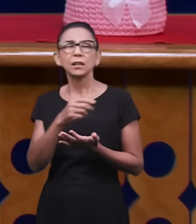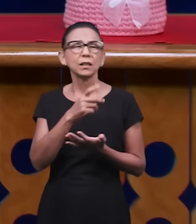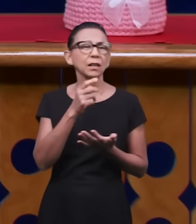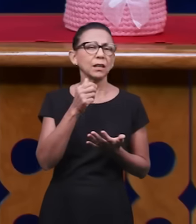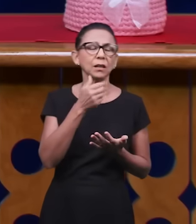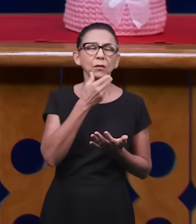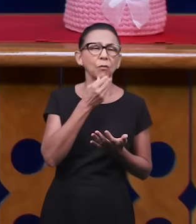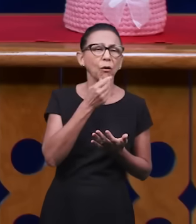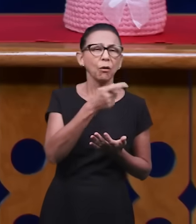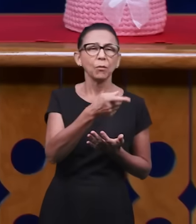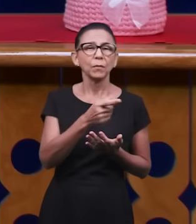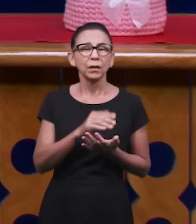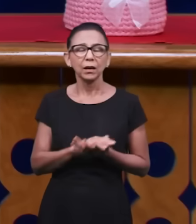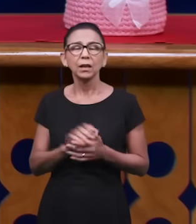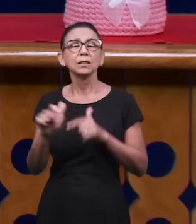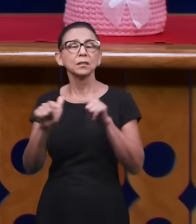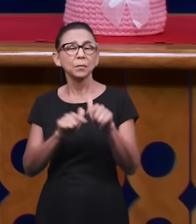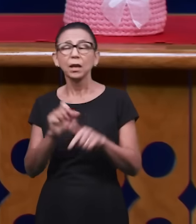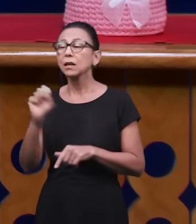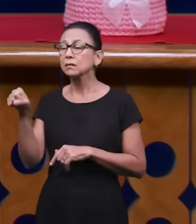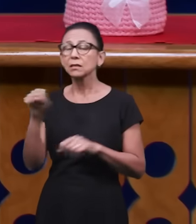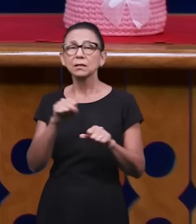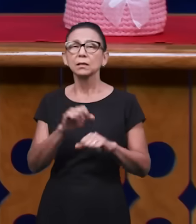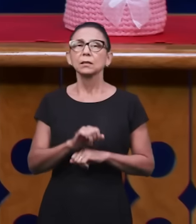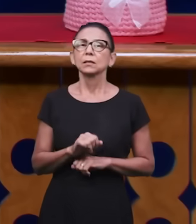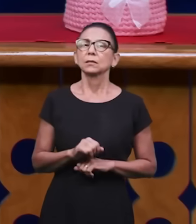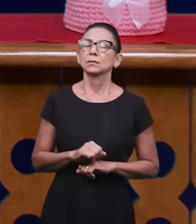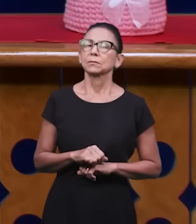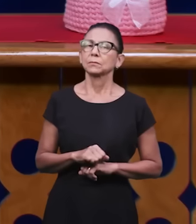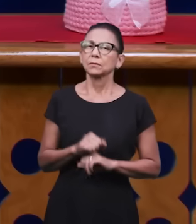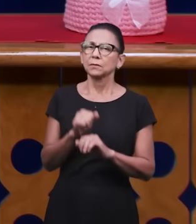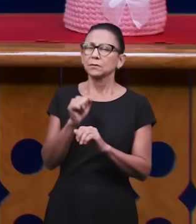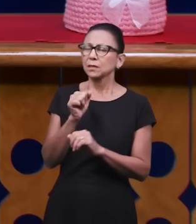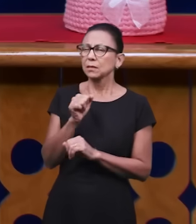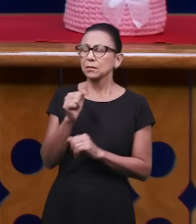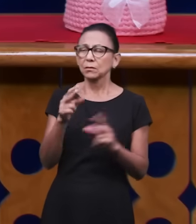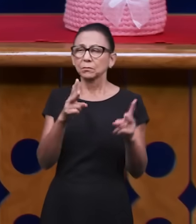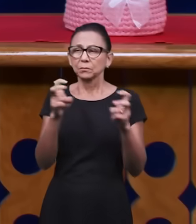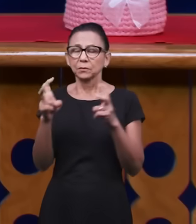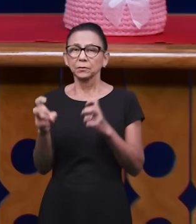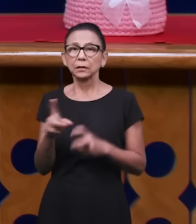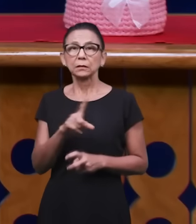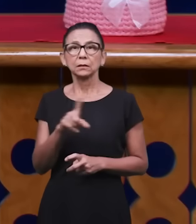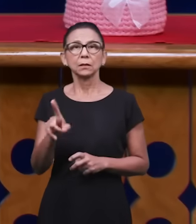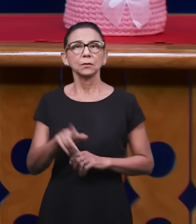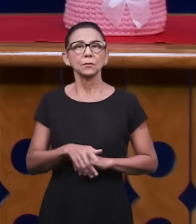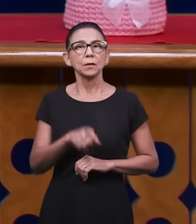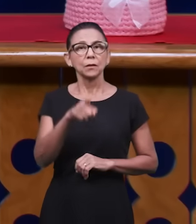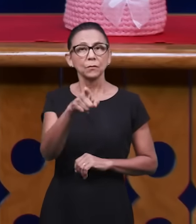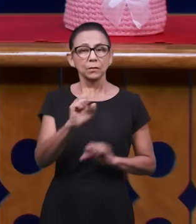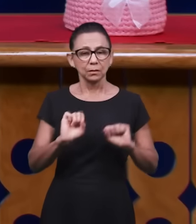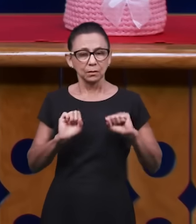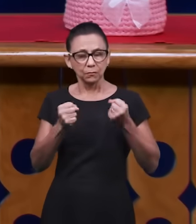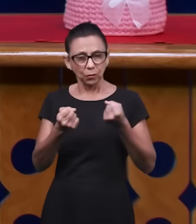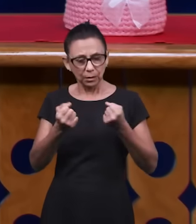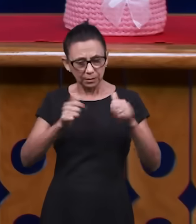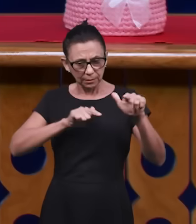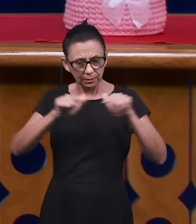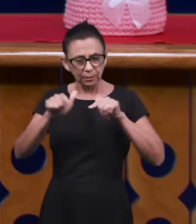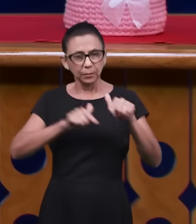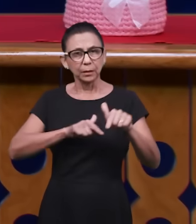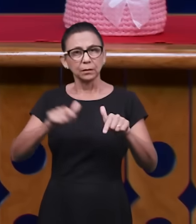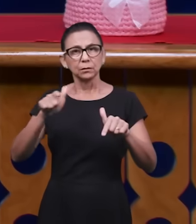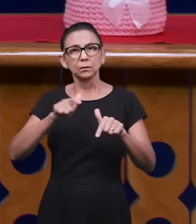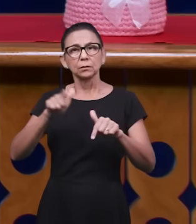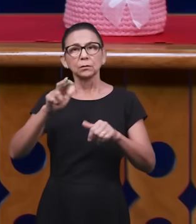Mas não é isso, simplesmente. Dê fruto. Dê fruto com aquilo que está na sua mão. O Senhor te levantou para